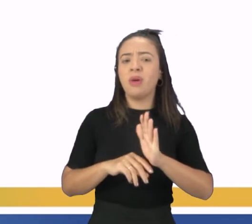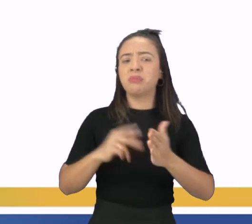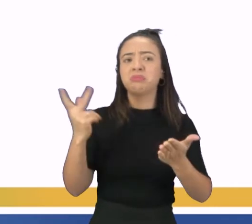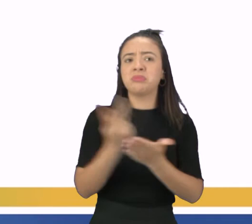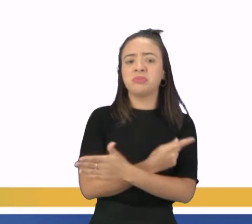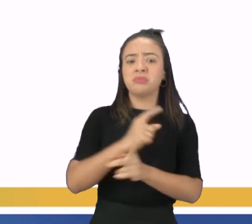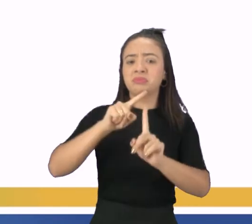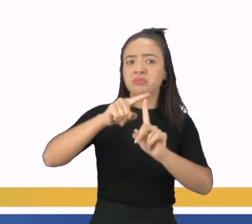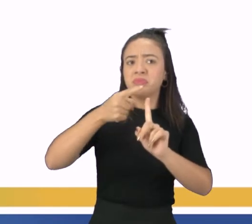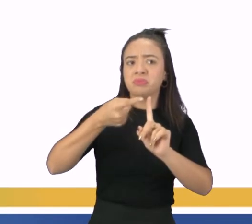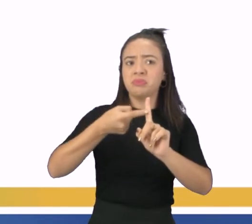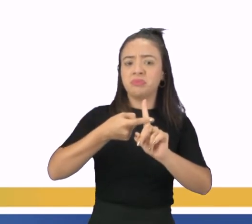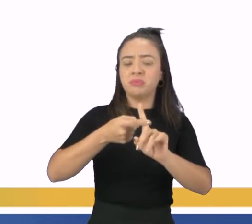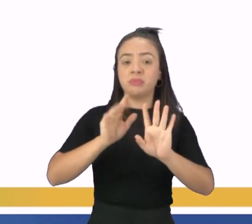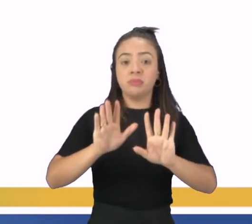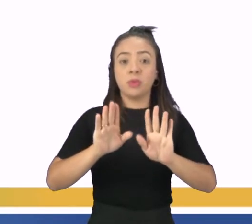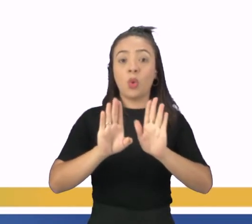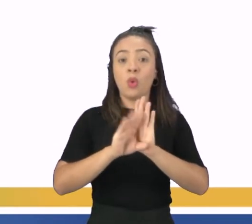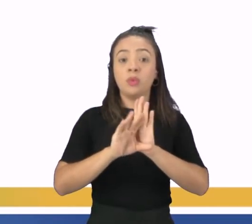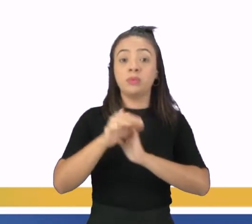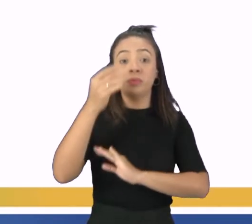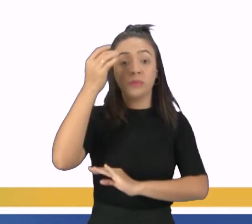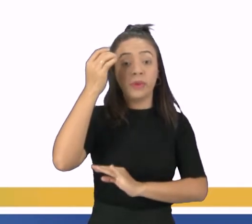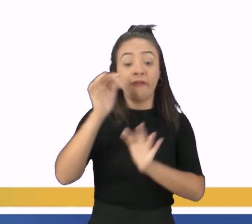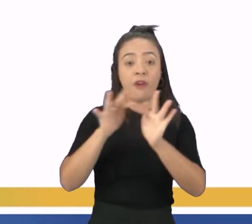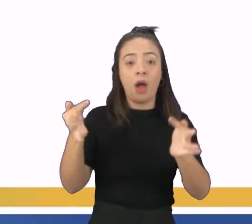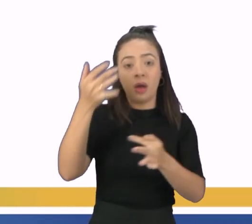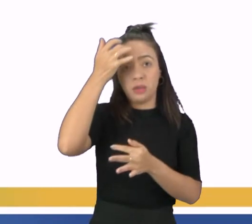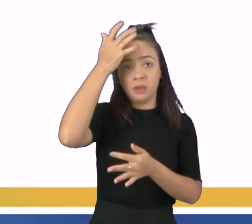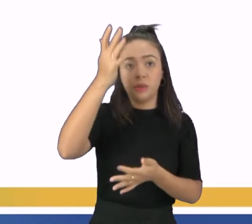Só uma conceituação bem simples, tá?